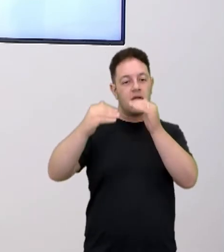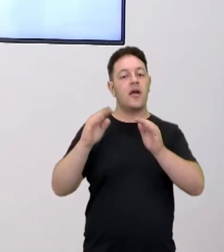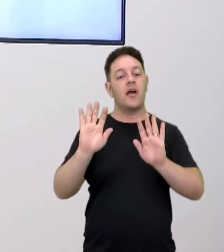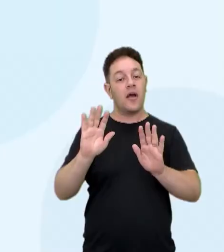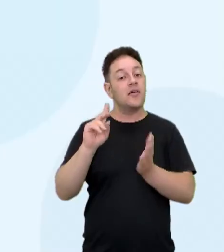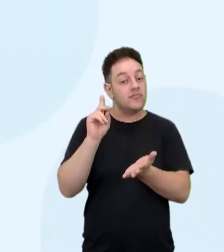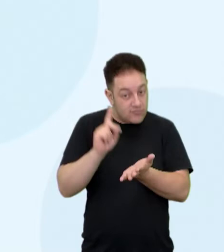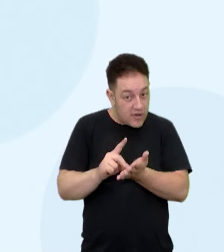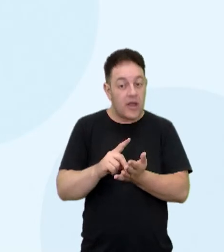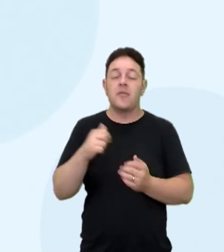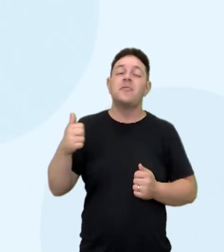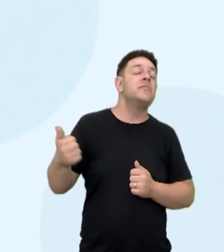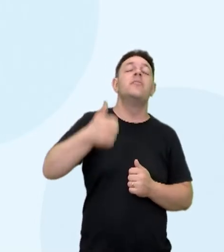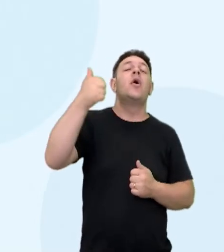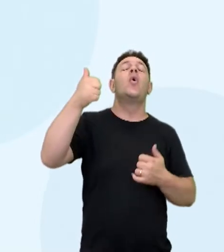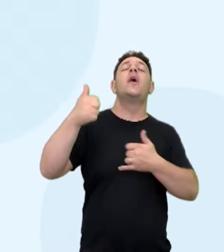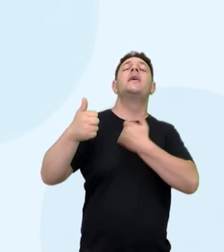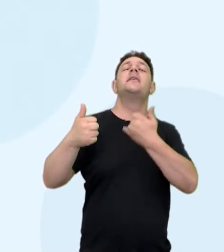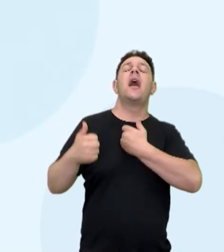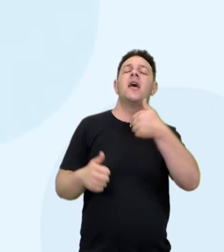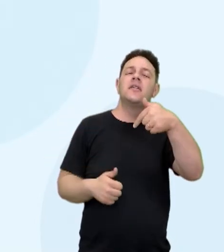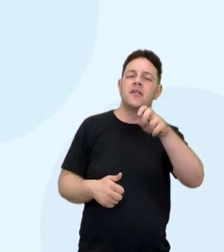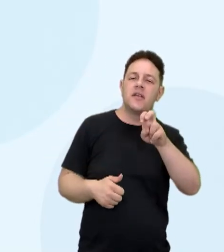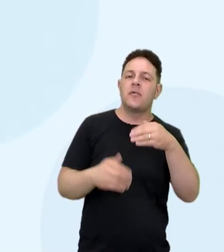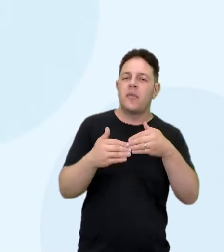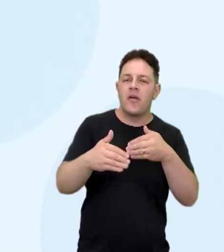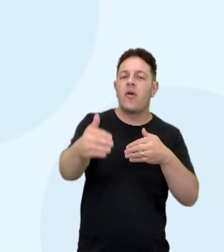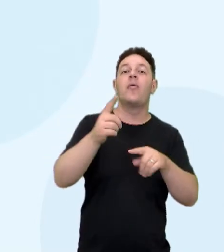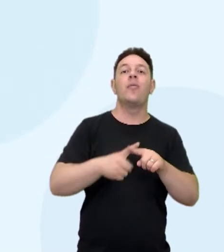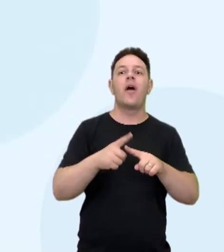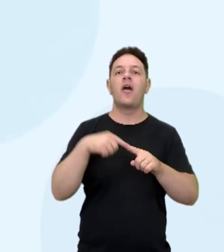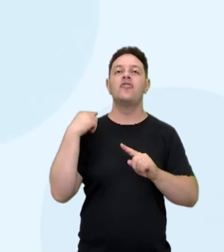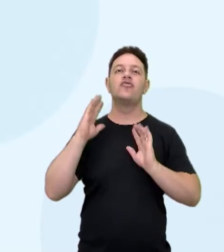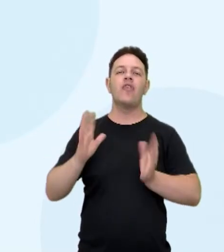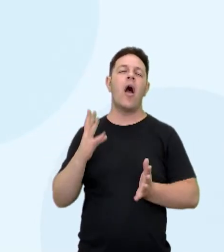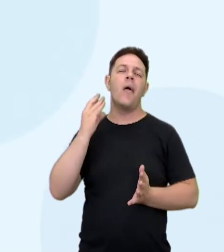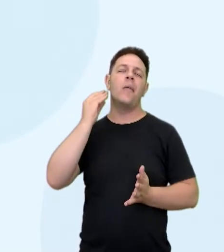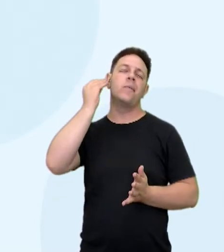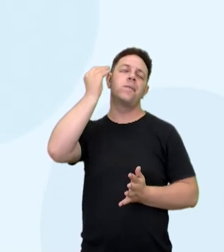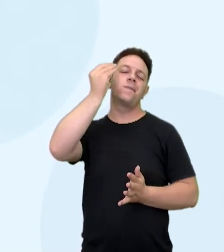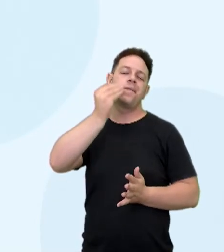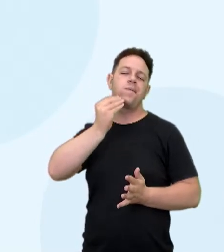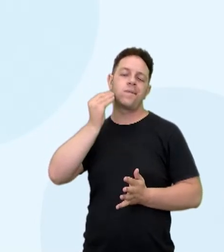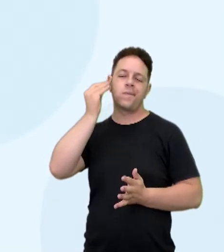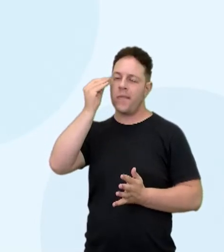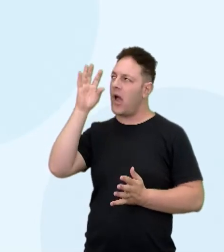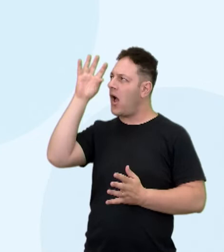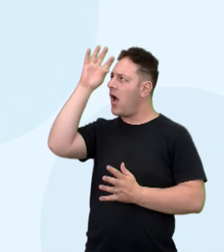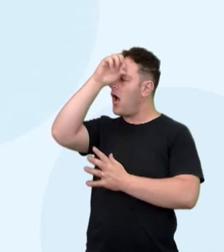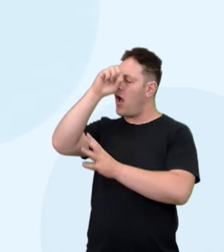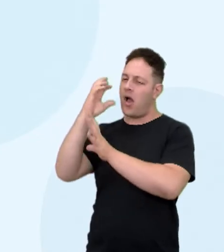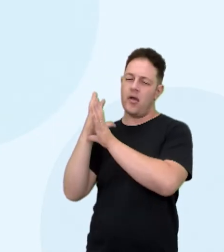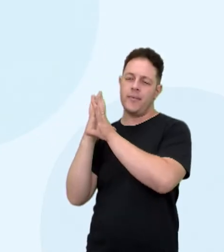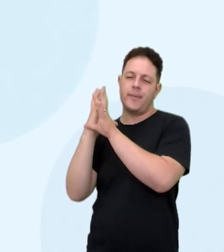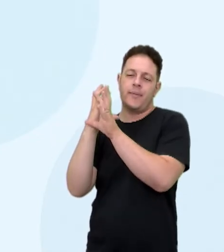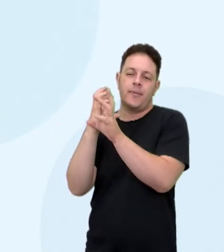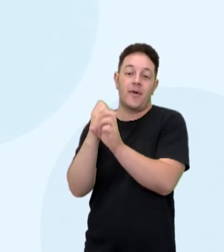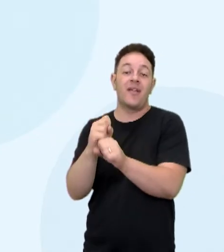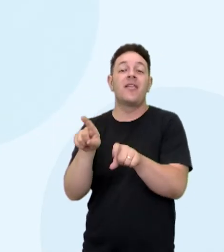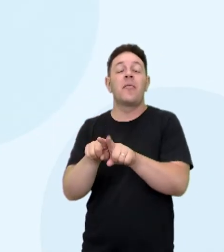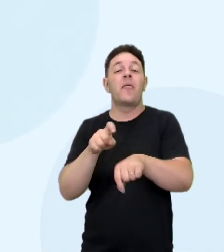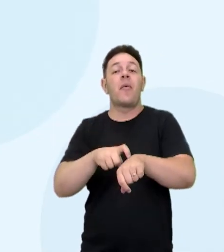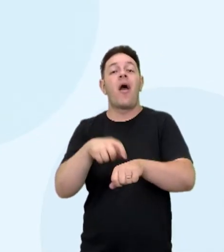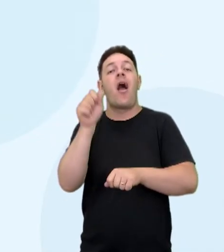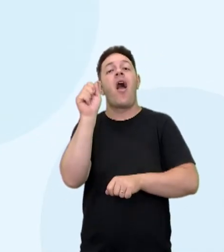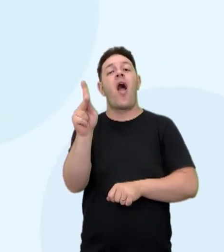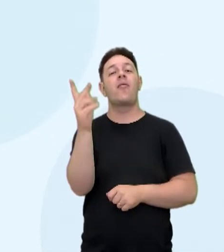verdade, é a melhor idade porque essa é a fase que a gente já acumulou muito saber. E, normalmente, é a fase que a gente se aposenta. Então, a